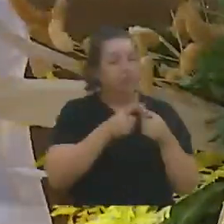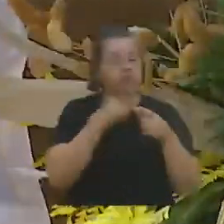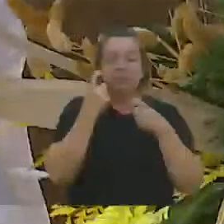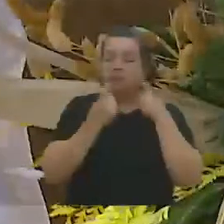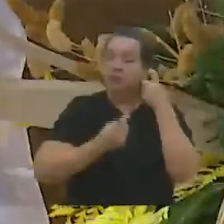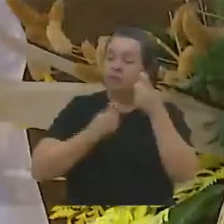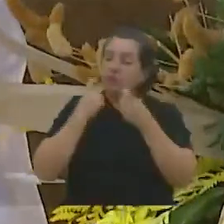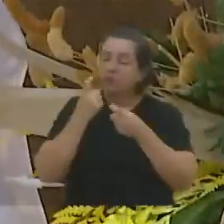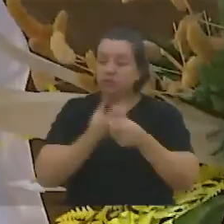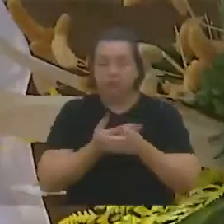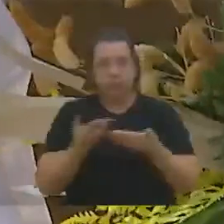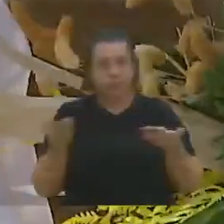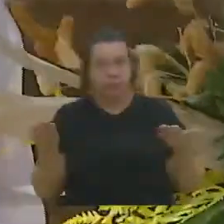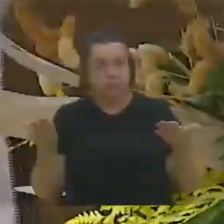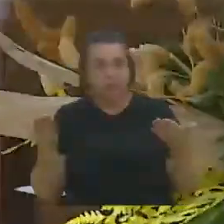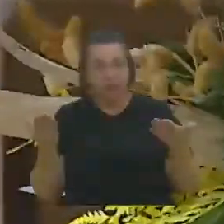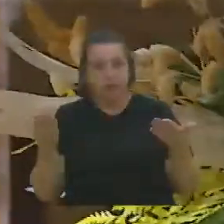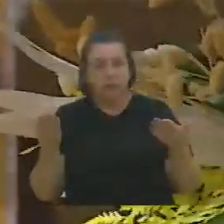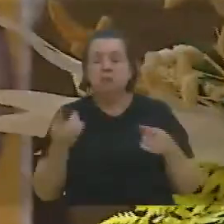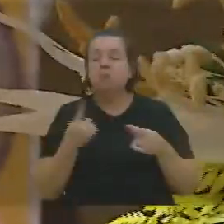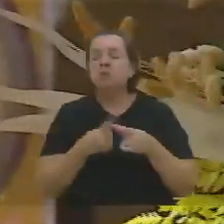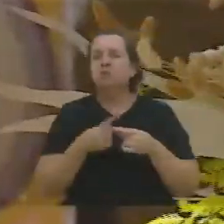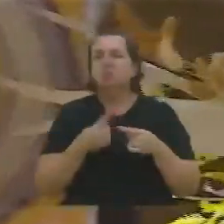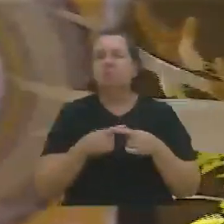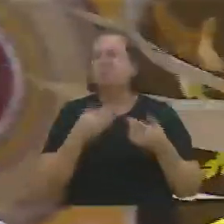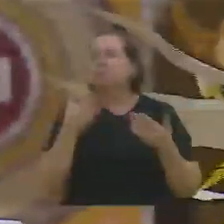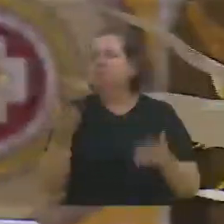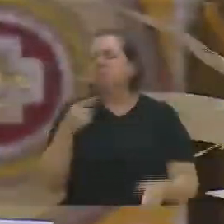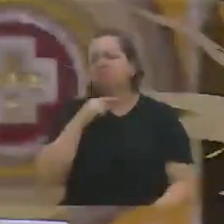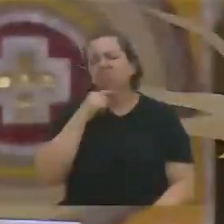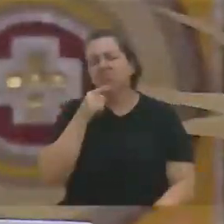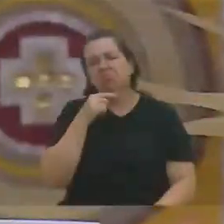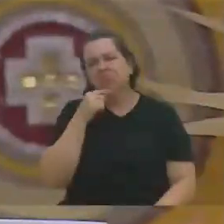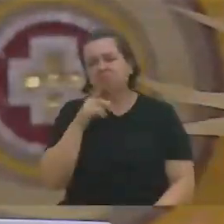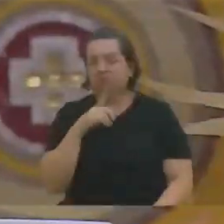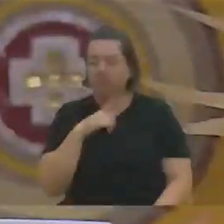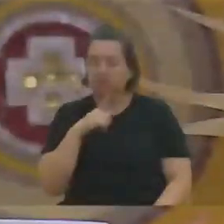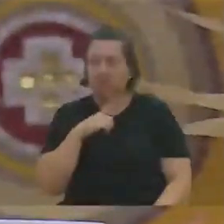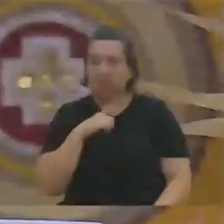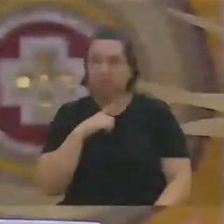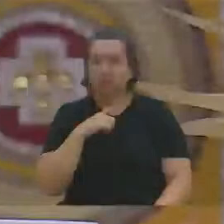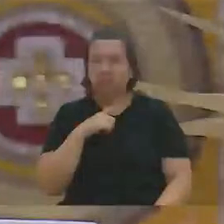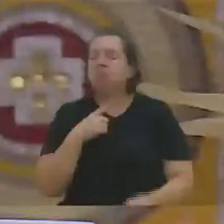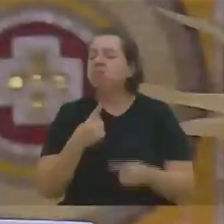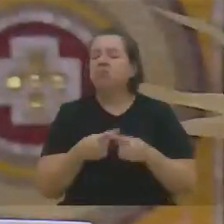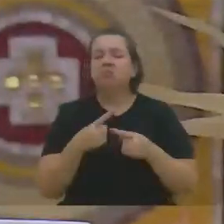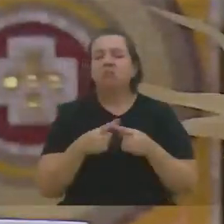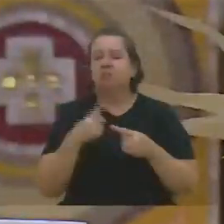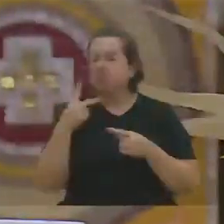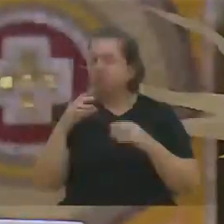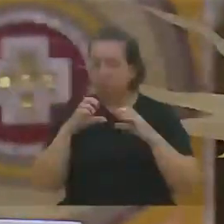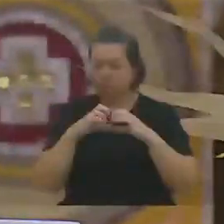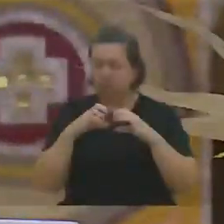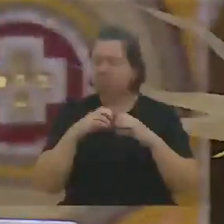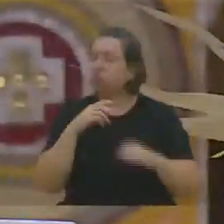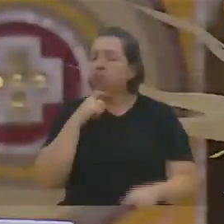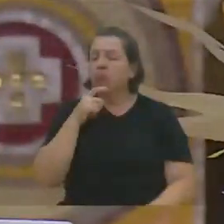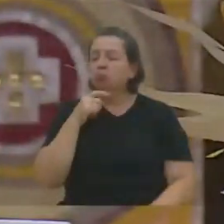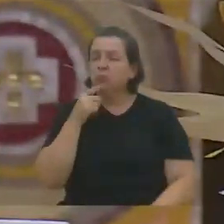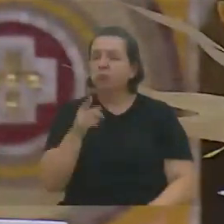preocupados? Por que tendes dúvida no vosso coração?